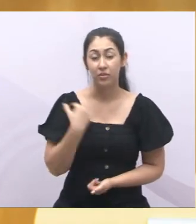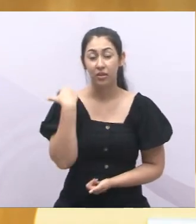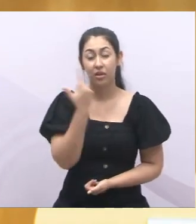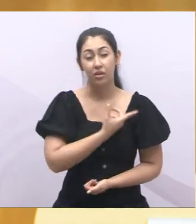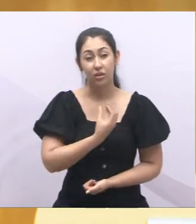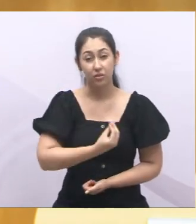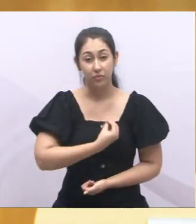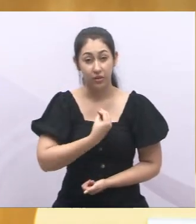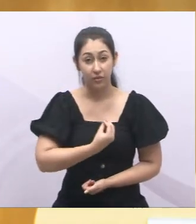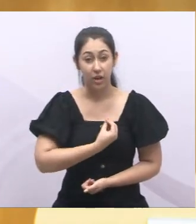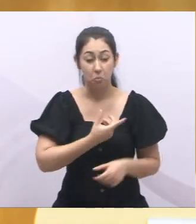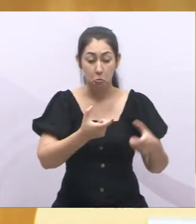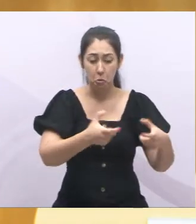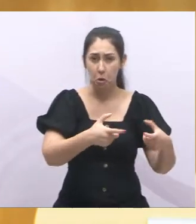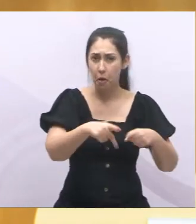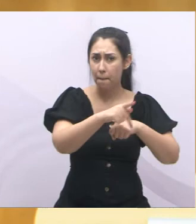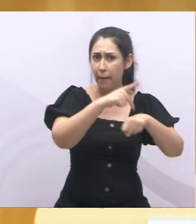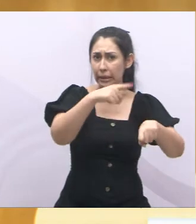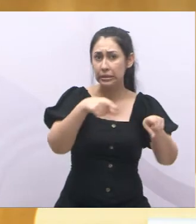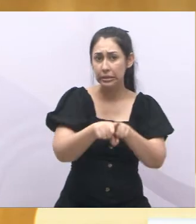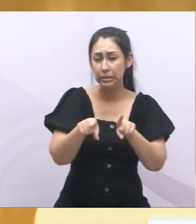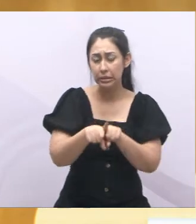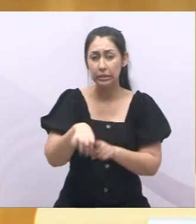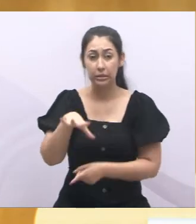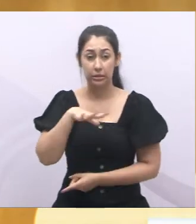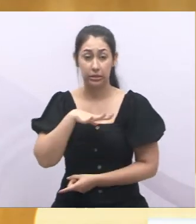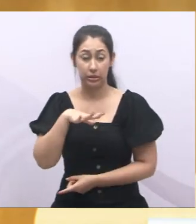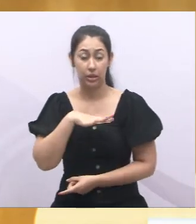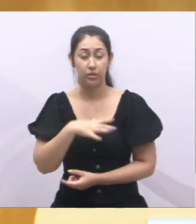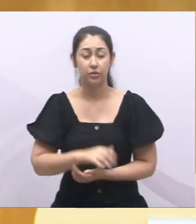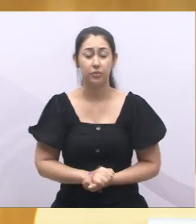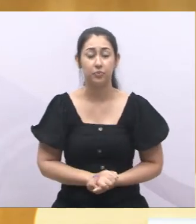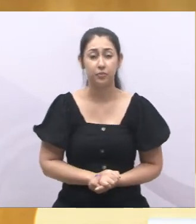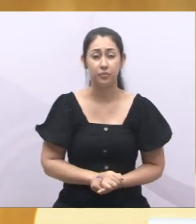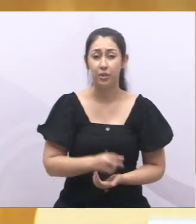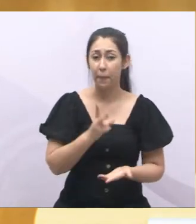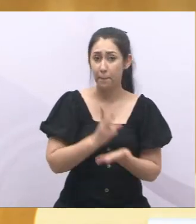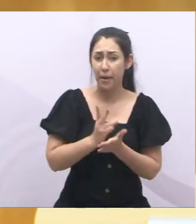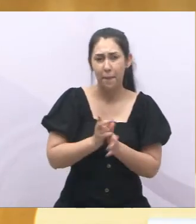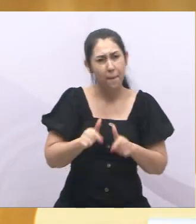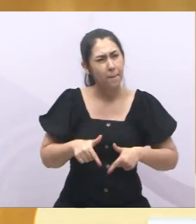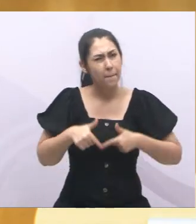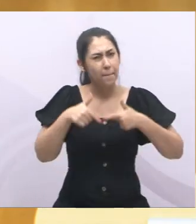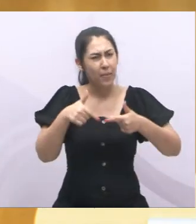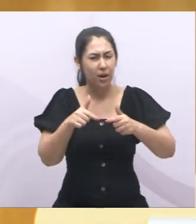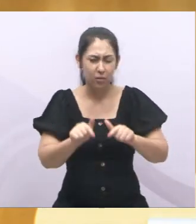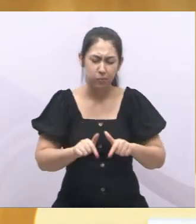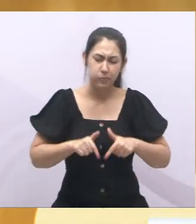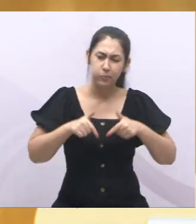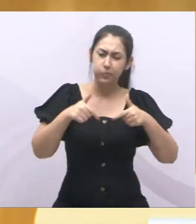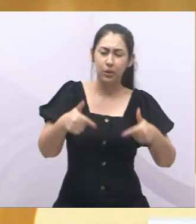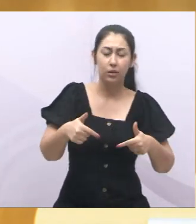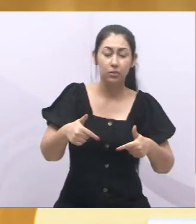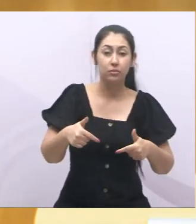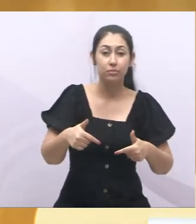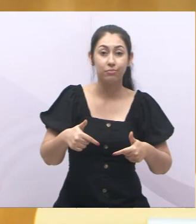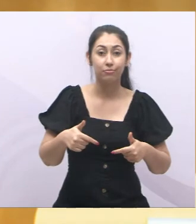Vivemos num país e numa cidade que, apesar de todas as lutas de tantos,